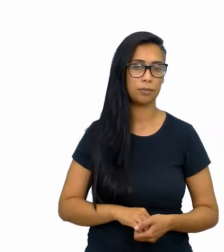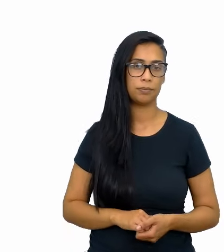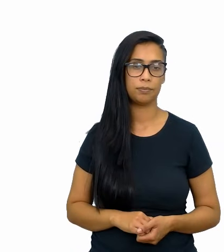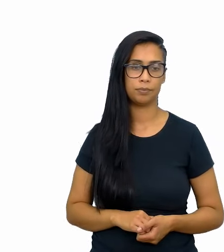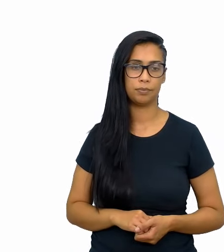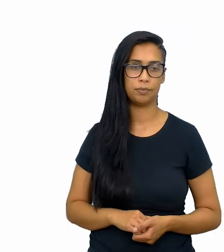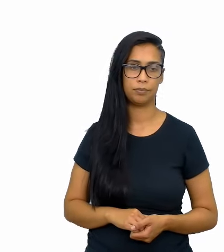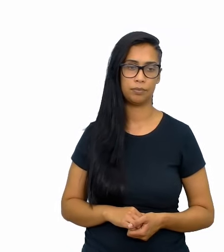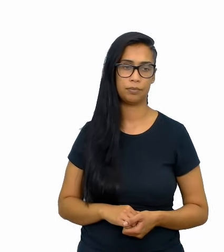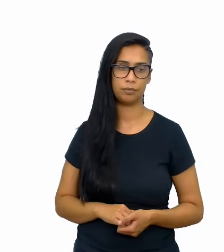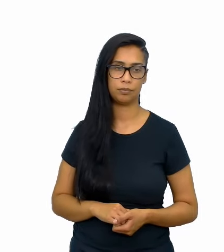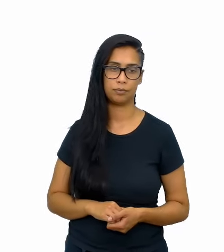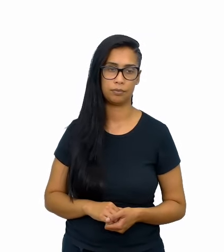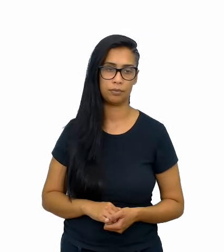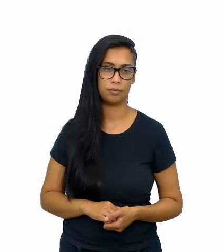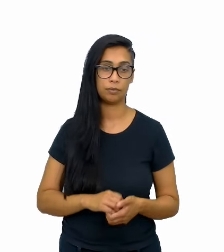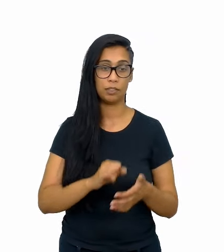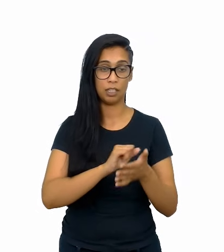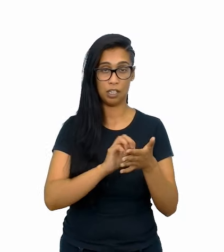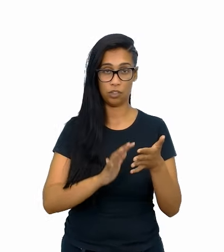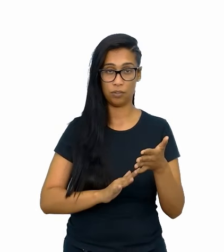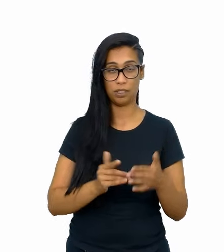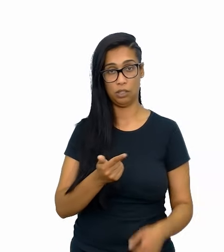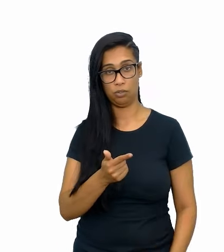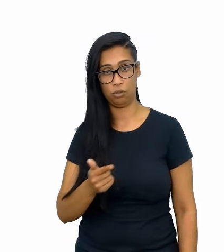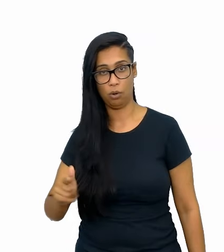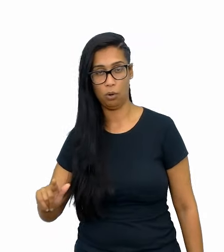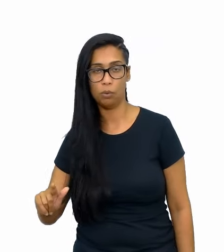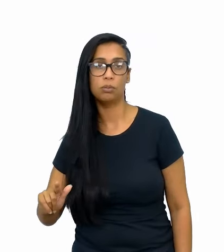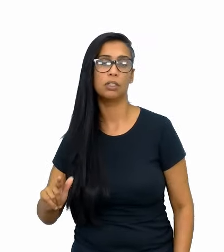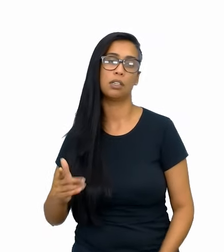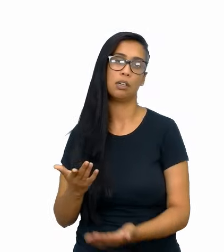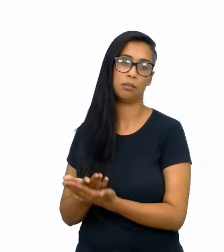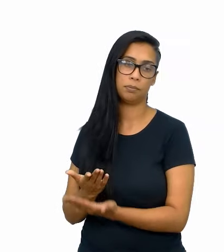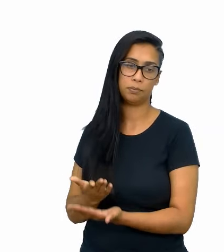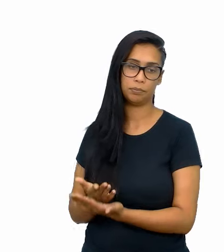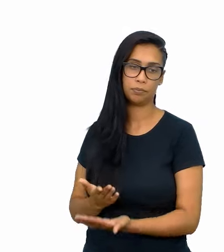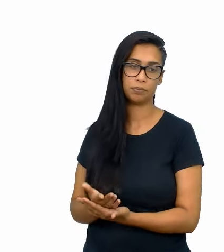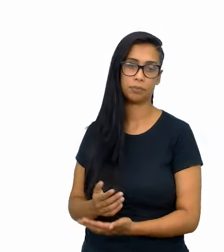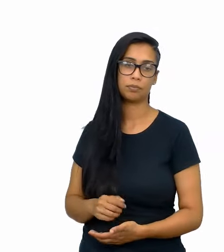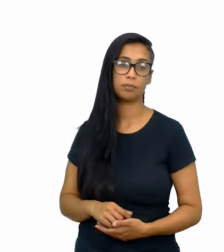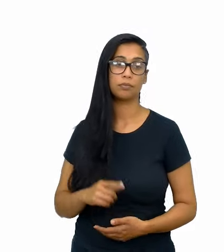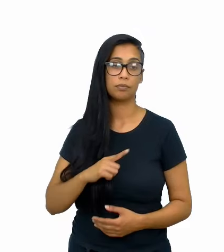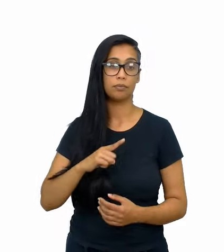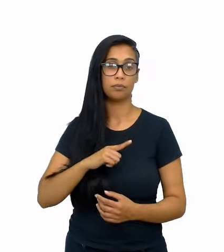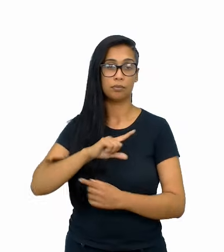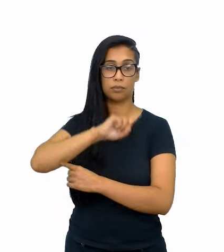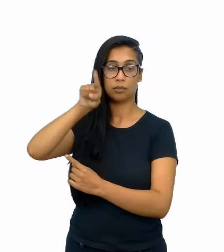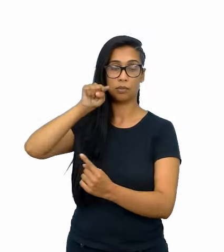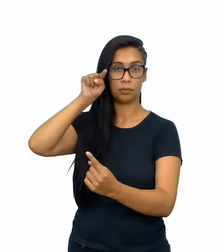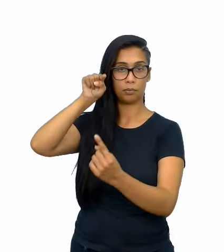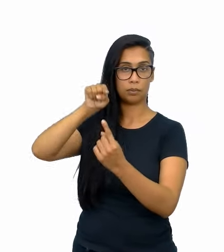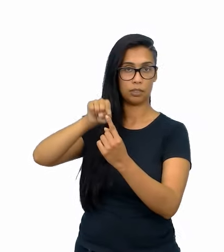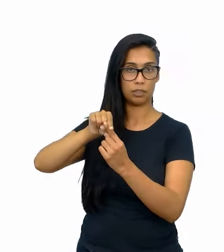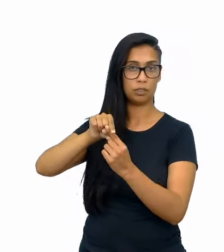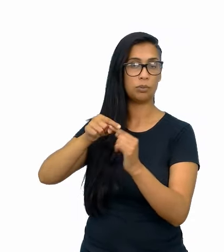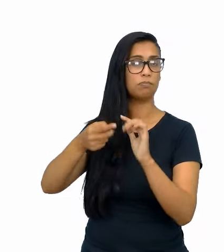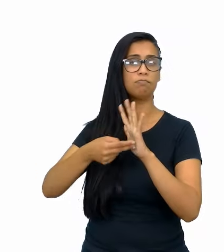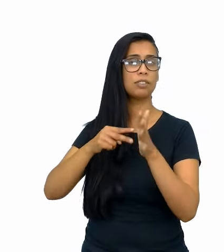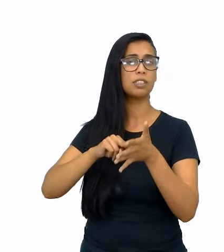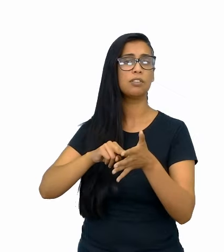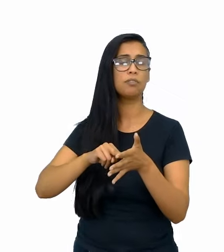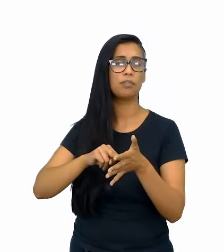na outra atividade da aula, tem a definição do que é um relato,